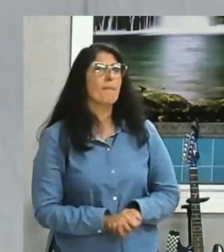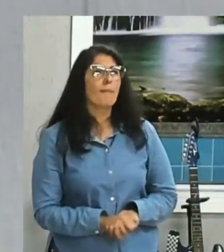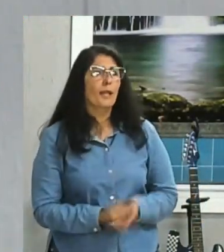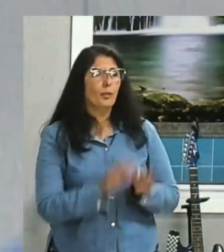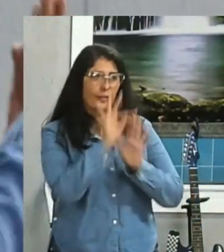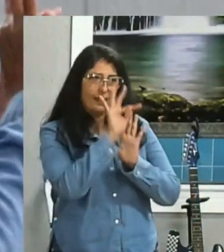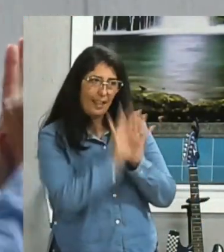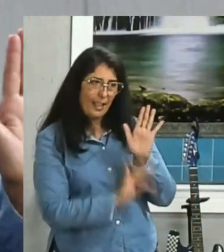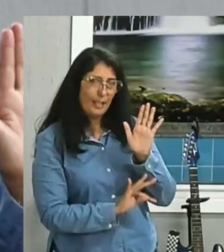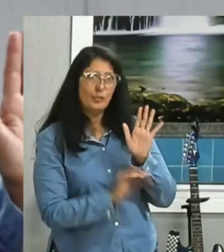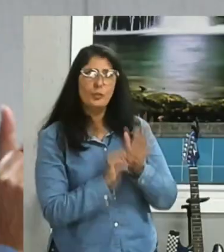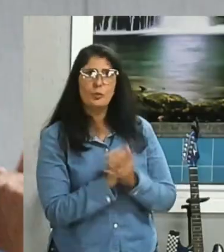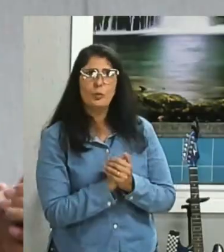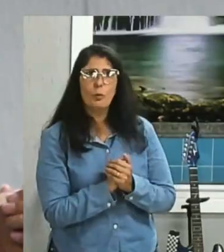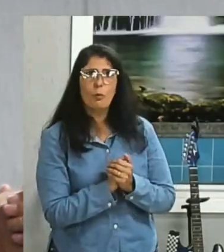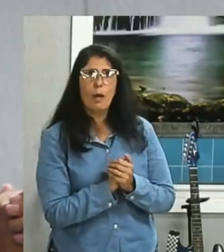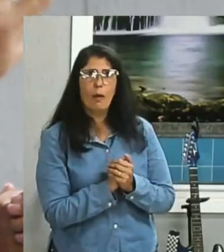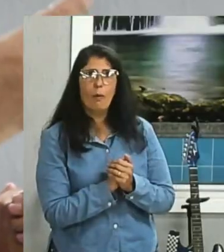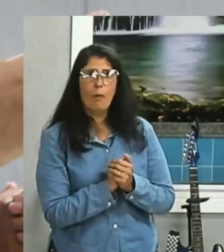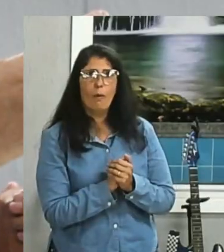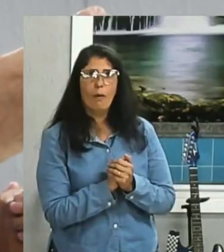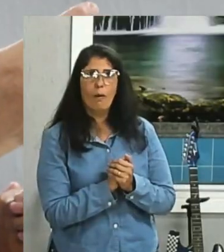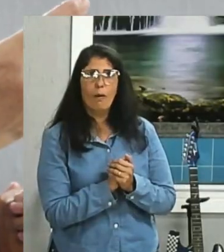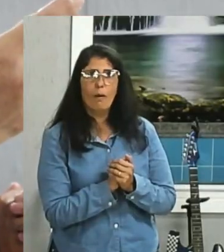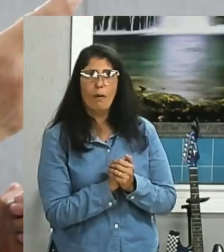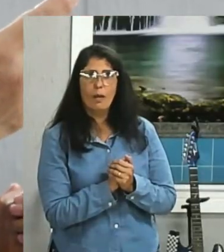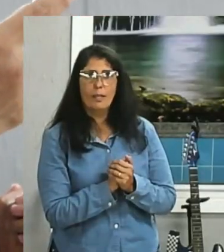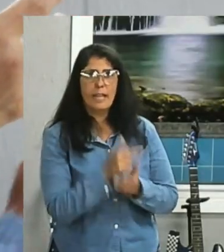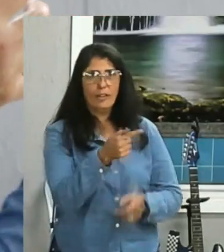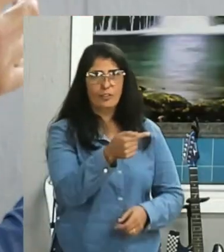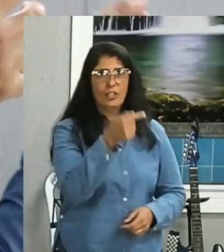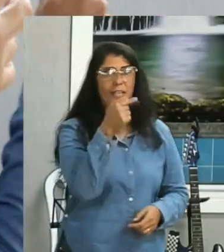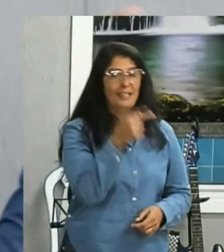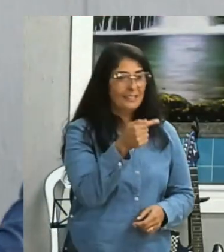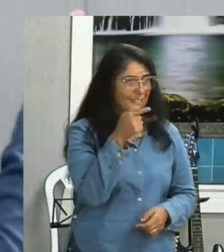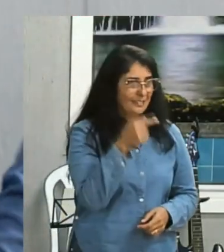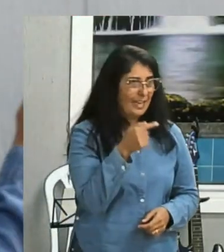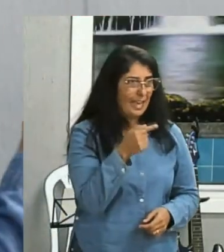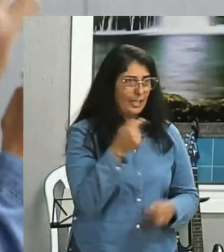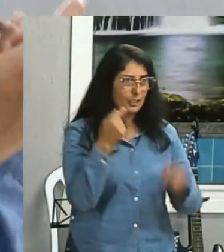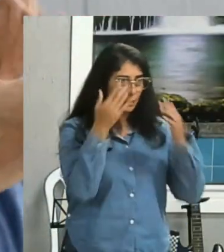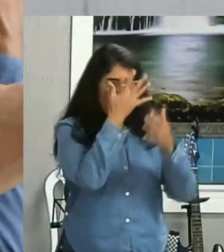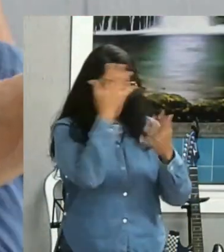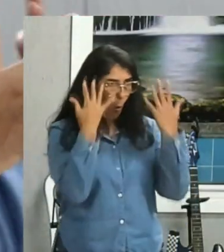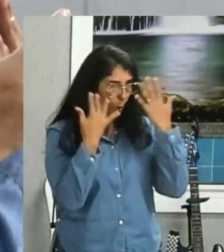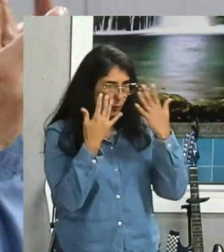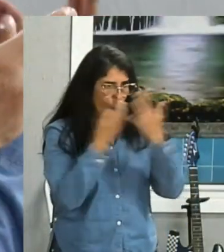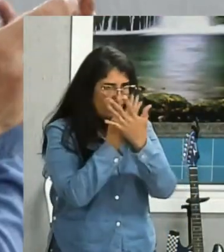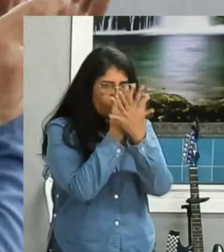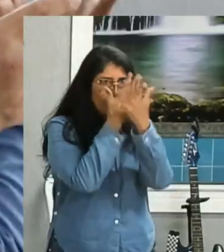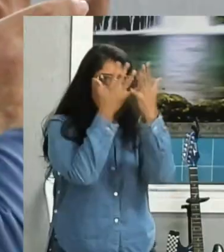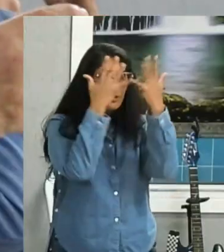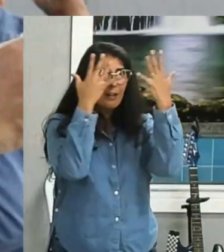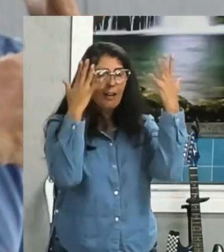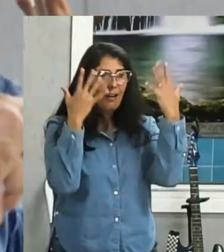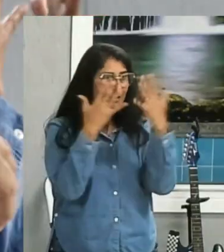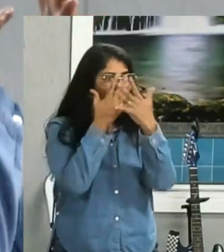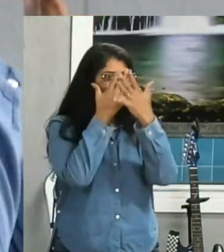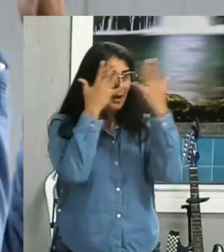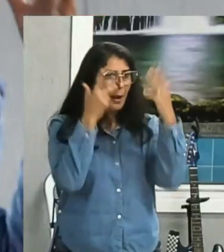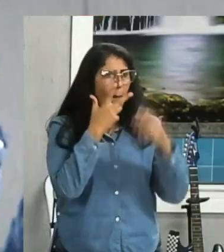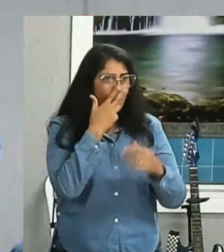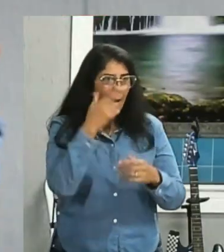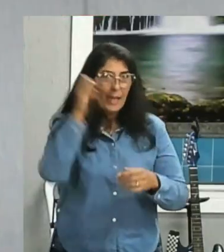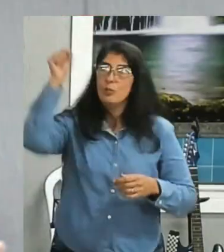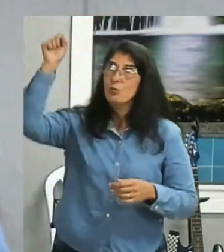Isso está falando da glória de Cristo. Em Mateus capítulo 7, é narrado um